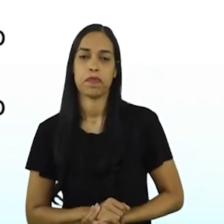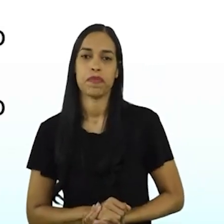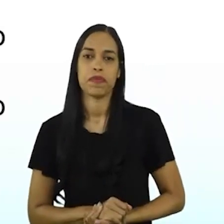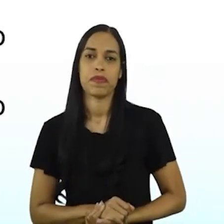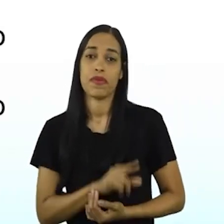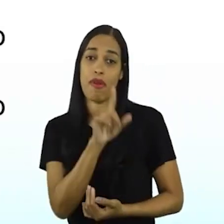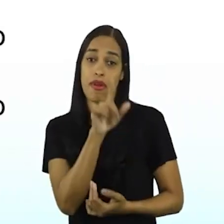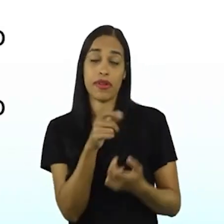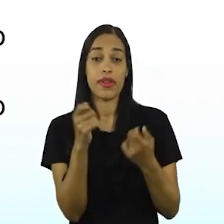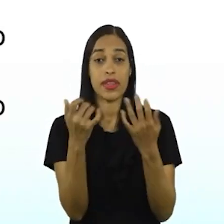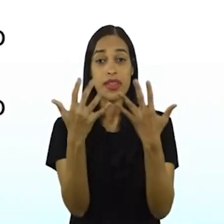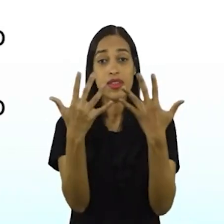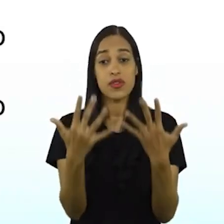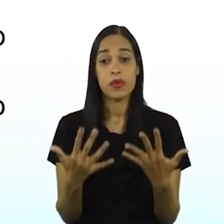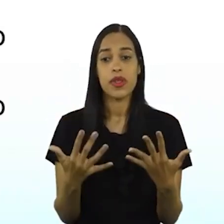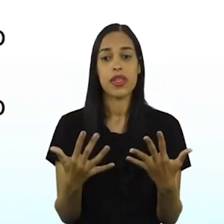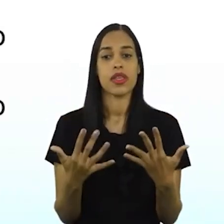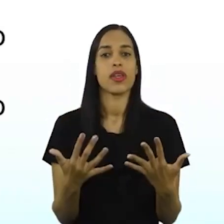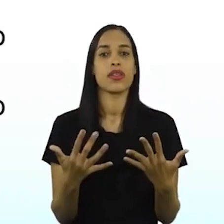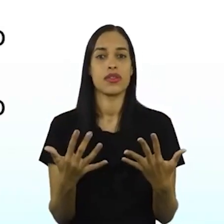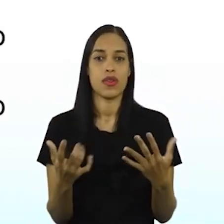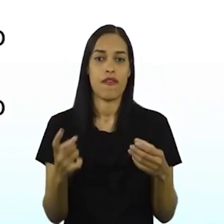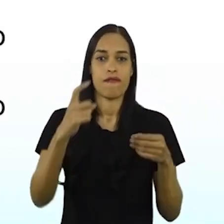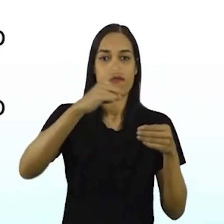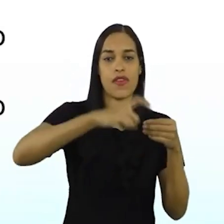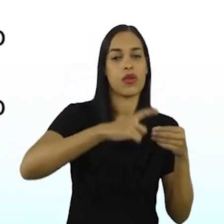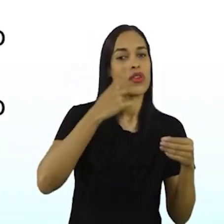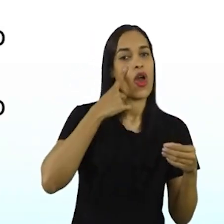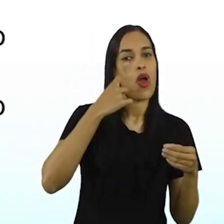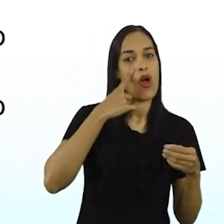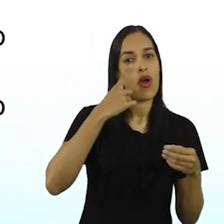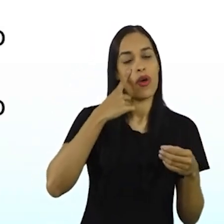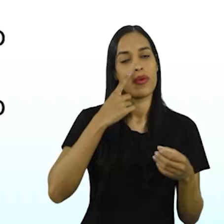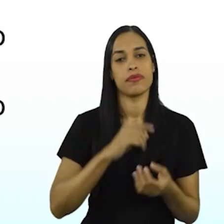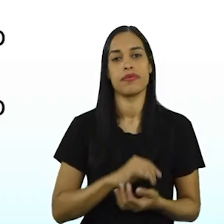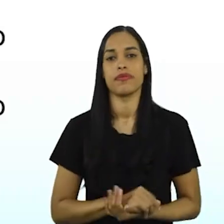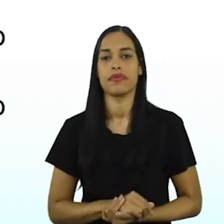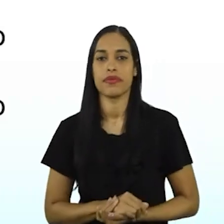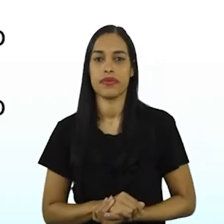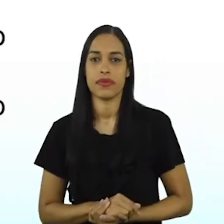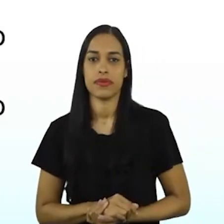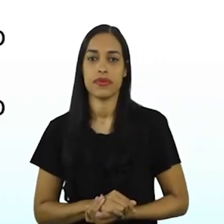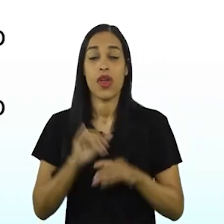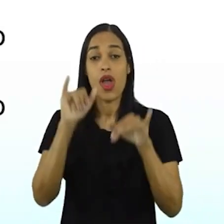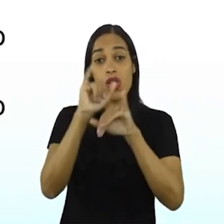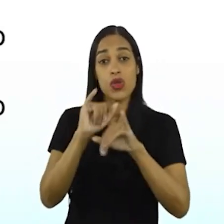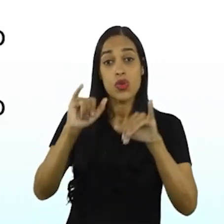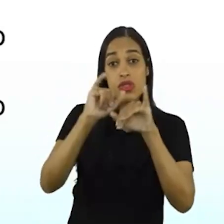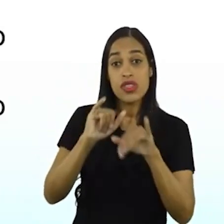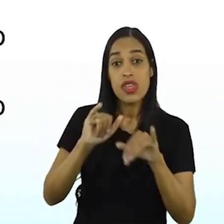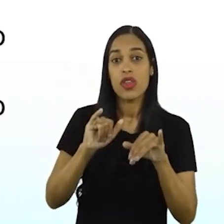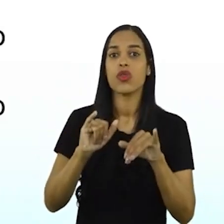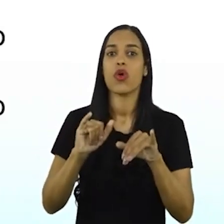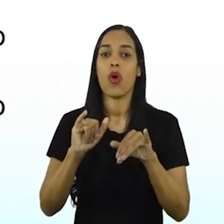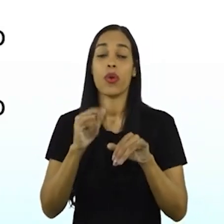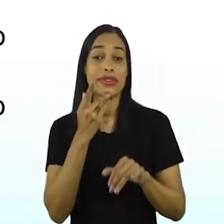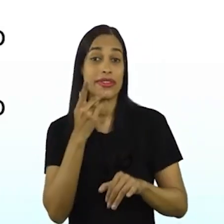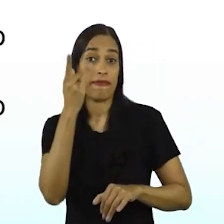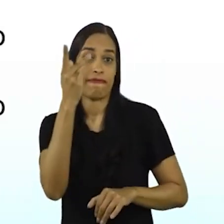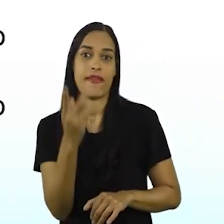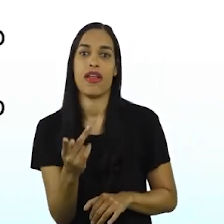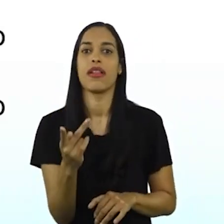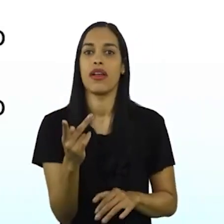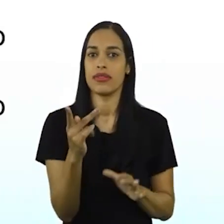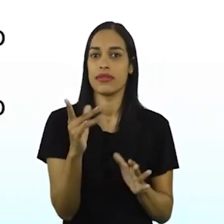nesse caso aí, ele está dizendo aqui, ó. Vamos voltar aqui. Deixa eu voltar aqui. A atitude do enunciador se sobrepõe àquilo que está